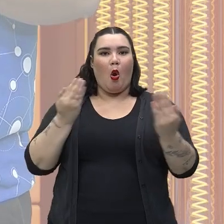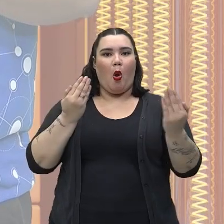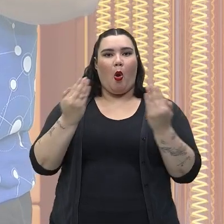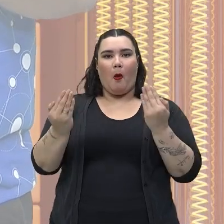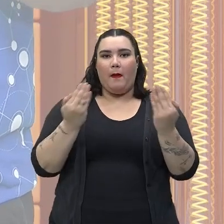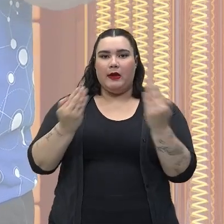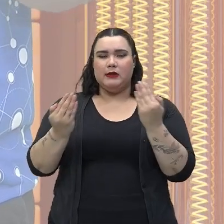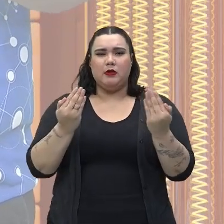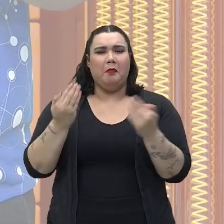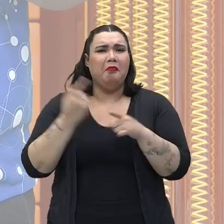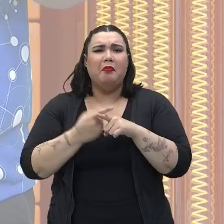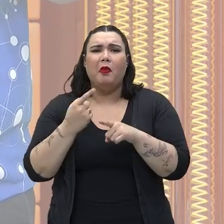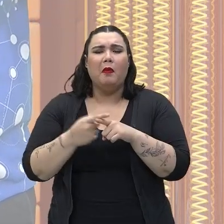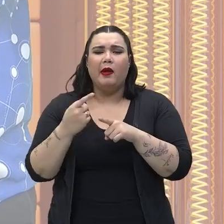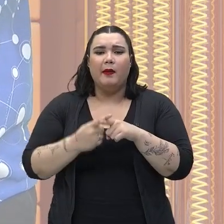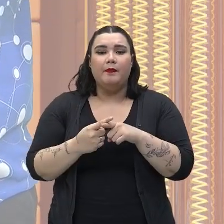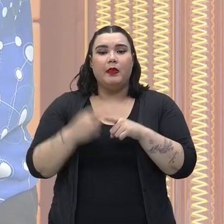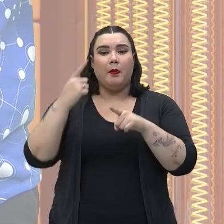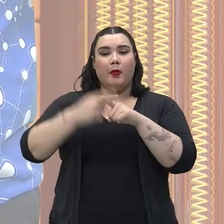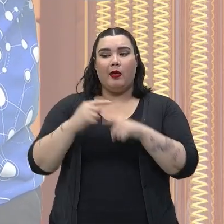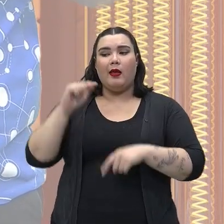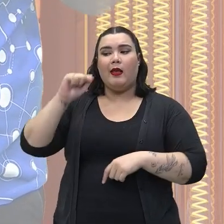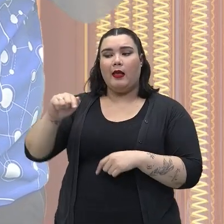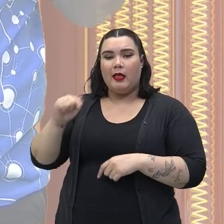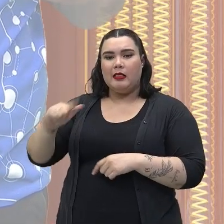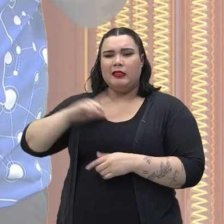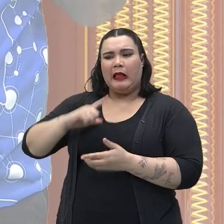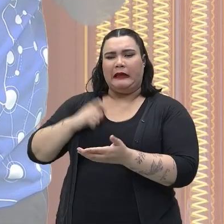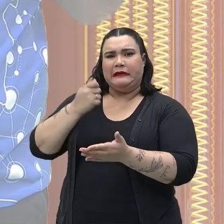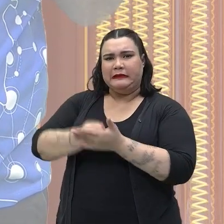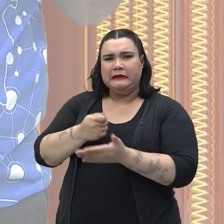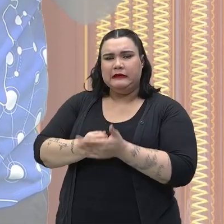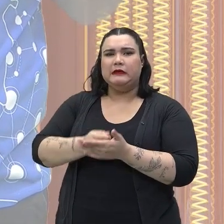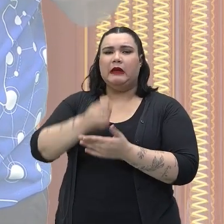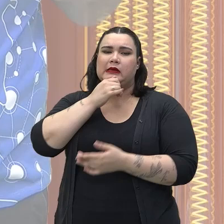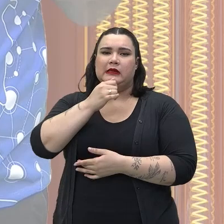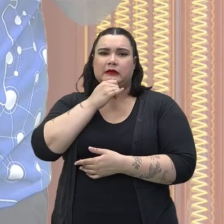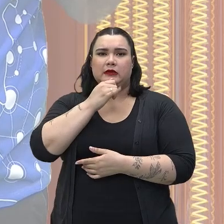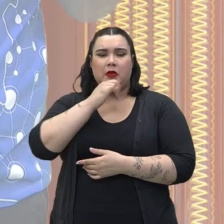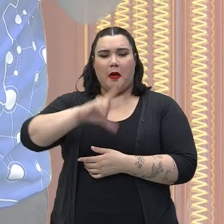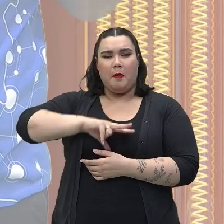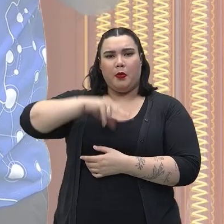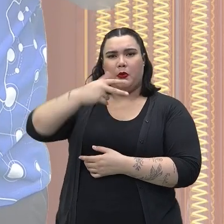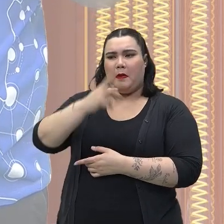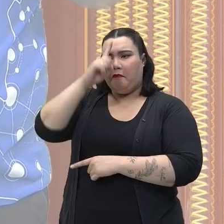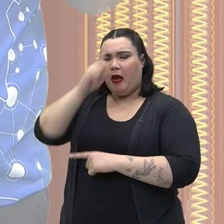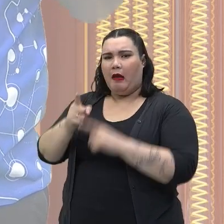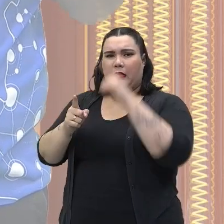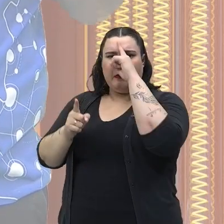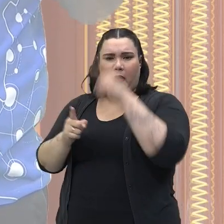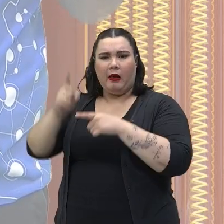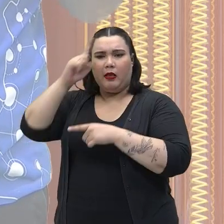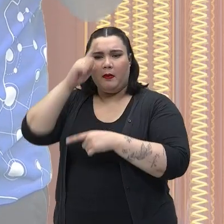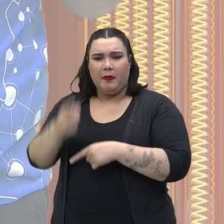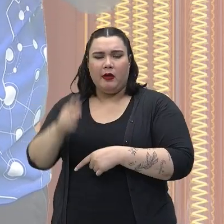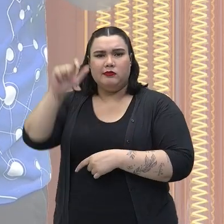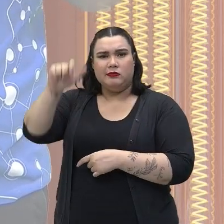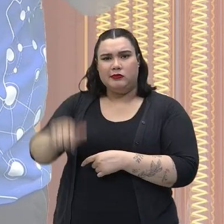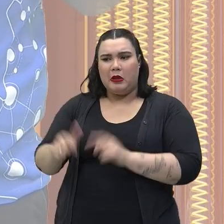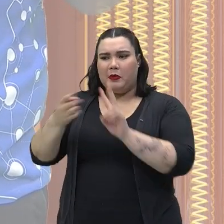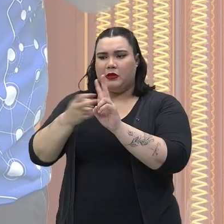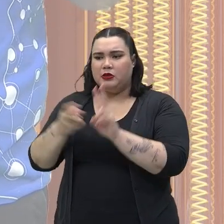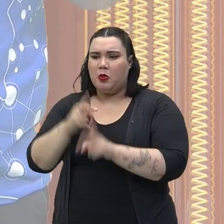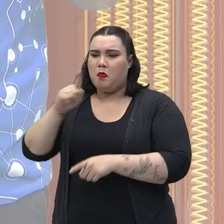isso que ele compara, porque por mais que houvesse processo de forçação de barra do colono sobre o indígena, para que